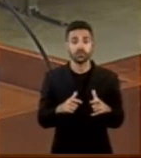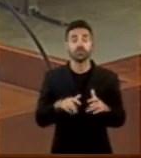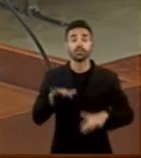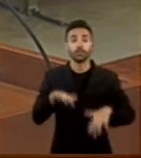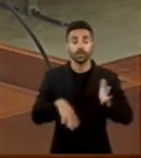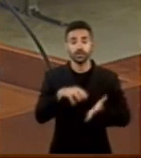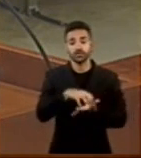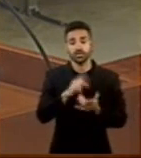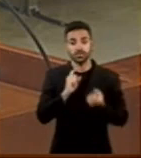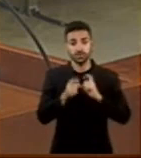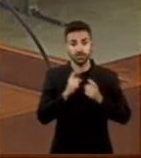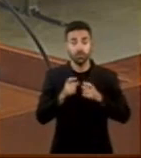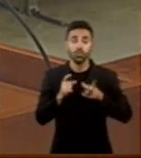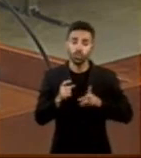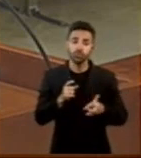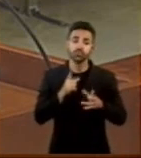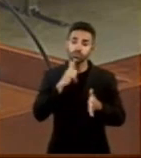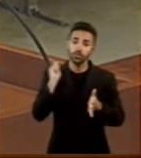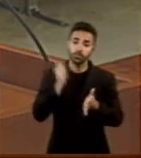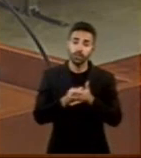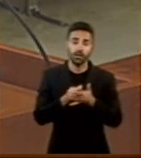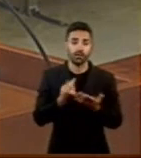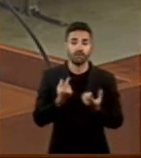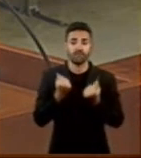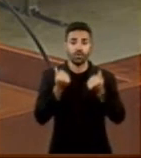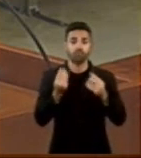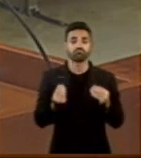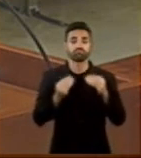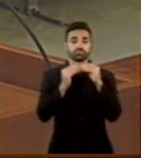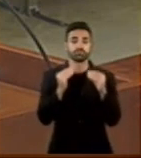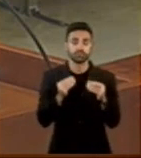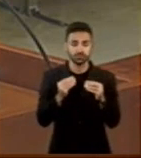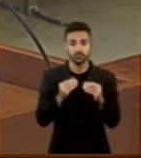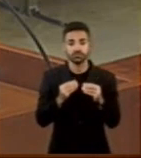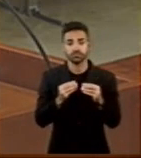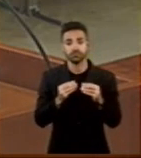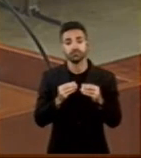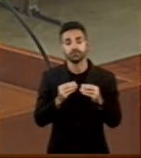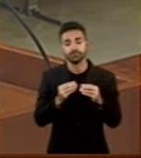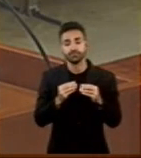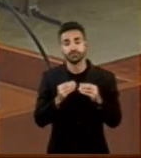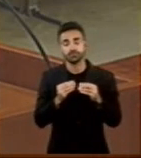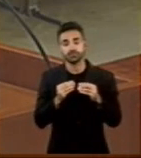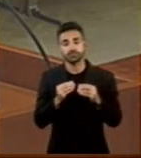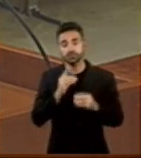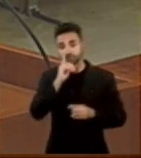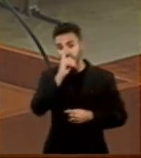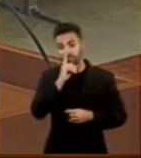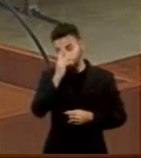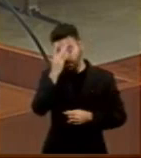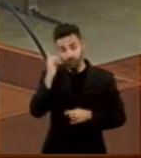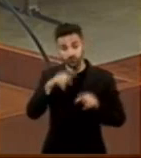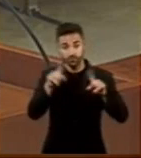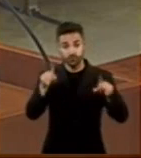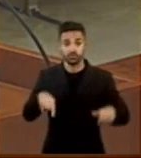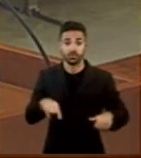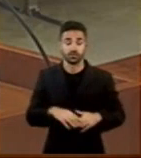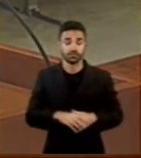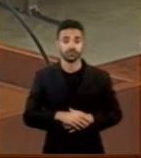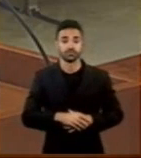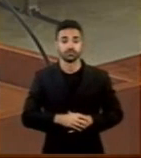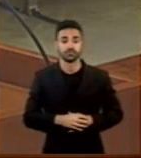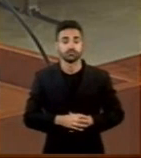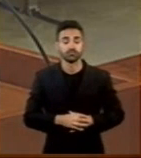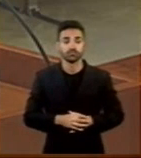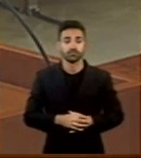do porto continua pagando uma verba sob a rubrica de adicional de risco aos seus servidores públicos, registre-se.